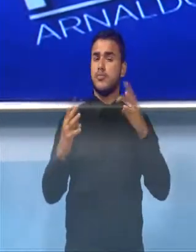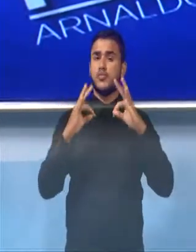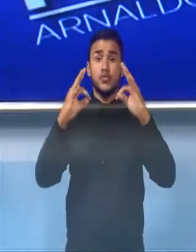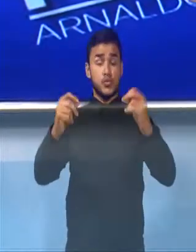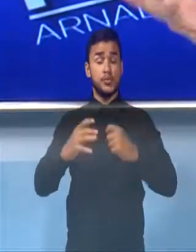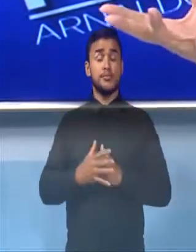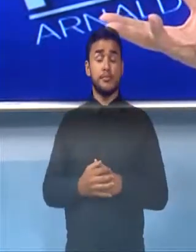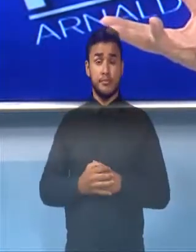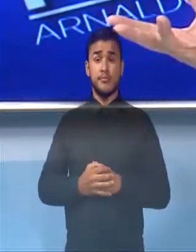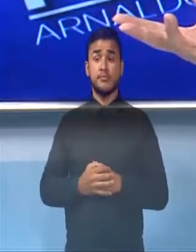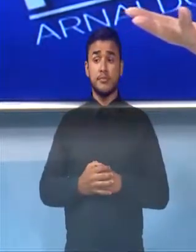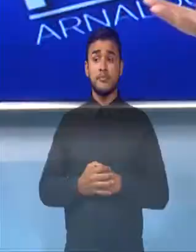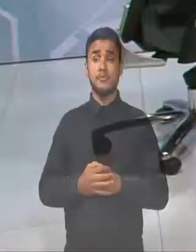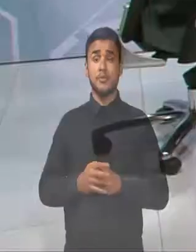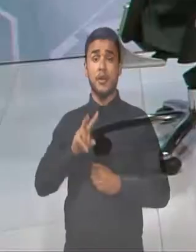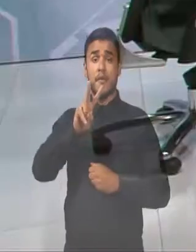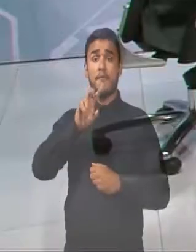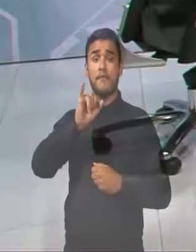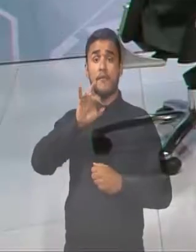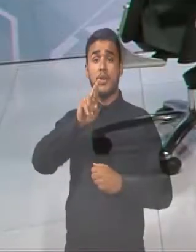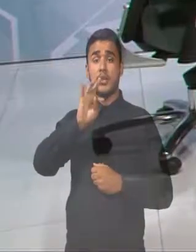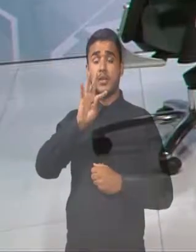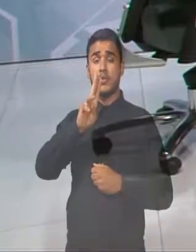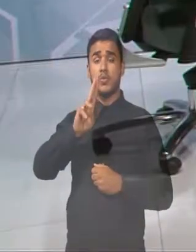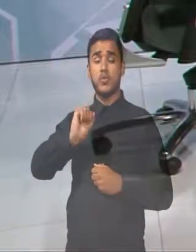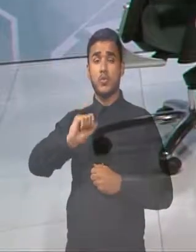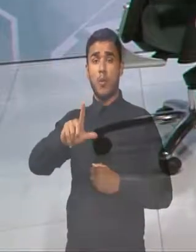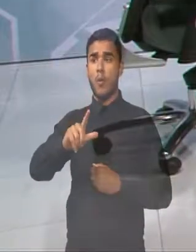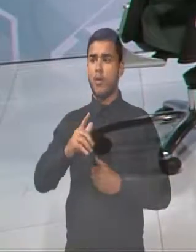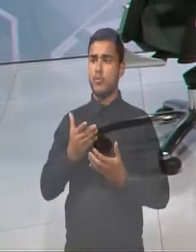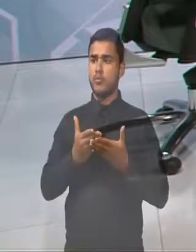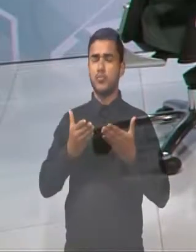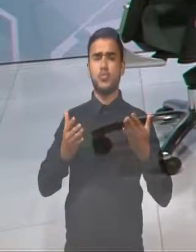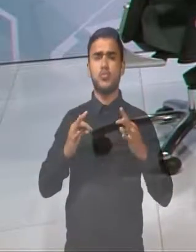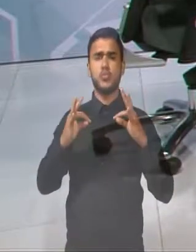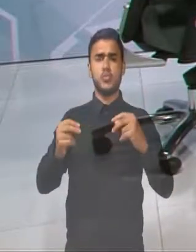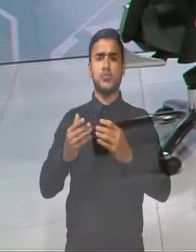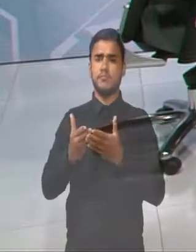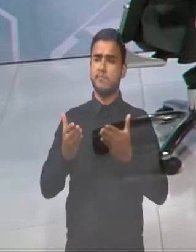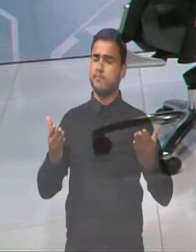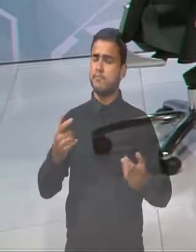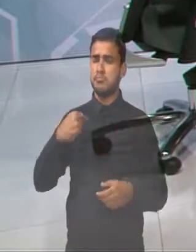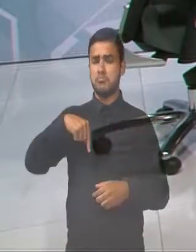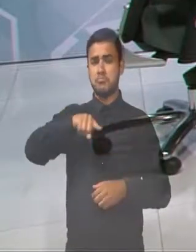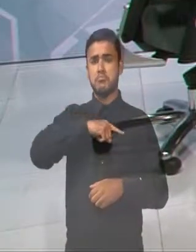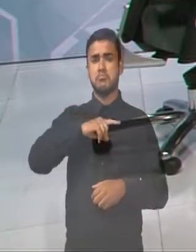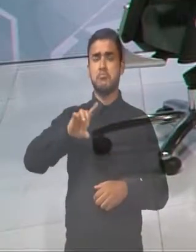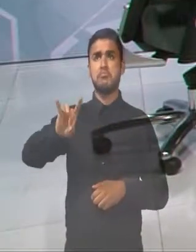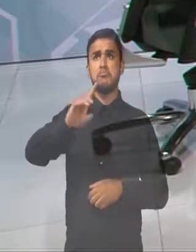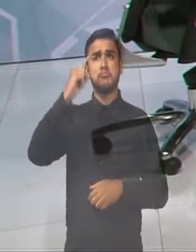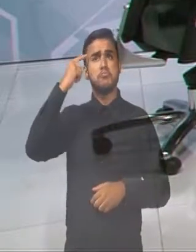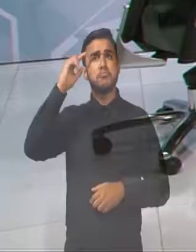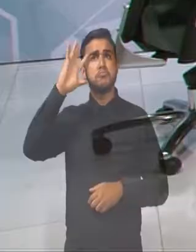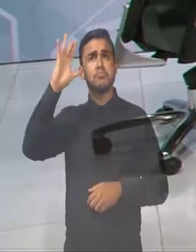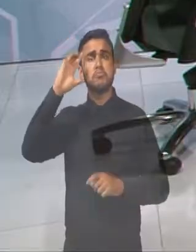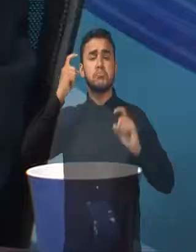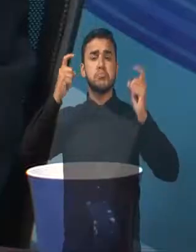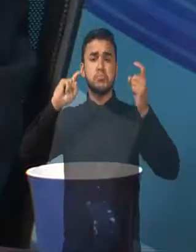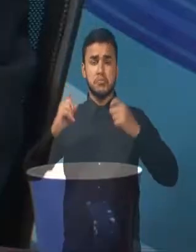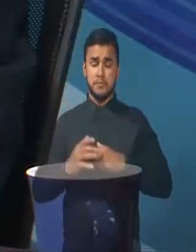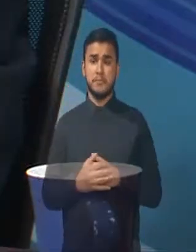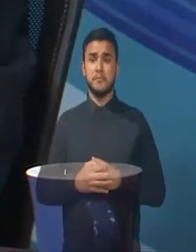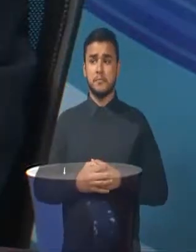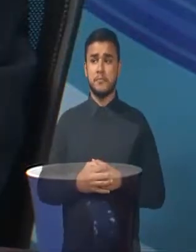virtualização, vamos chamar assim, do que nós somos, do que fazemos, do que pensamos. Formação